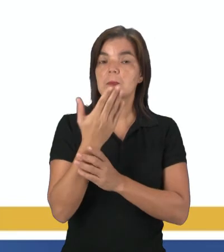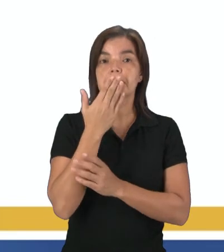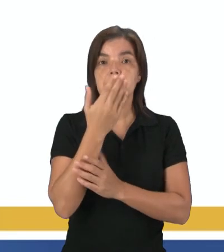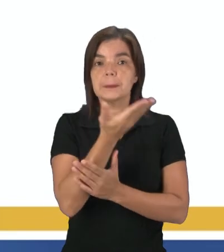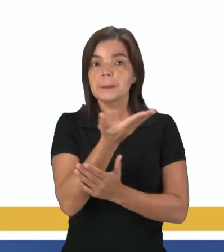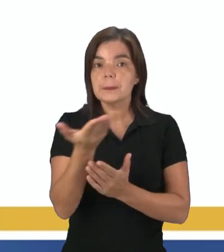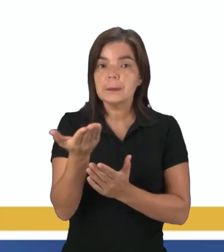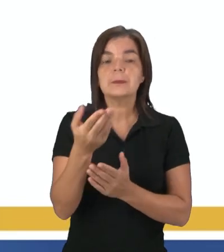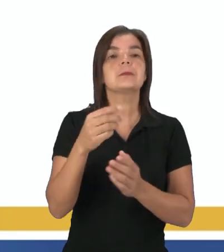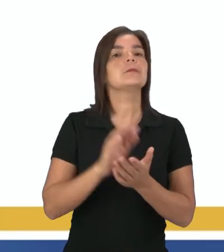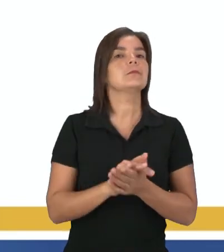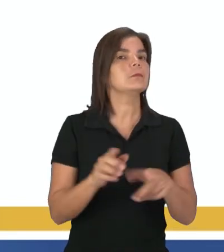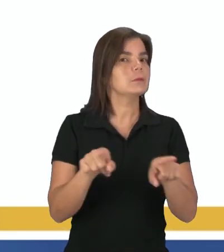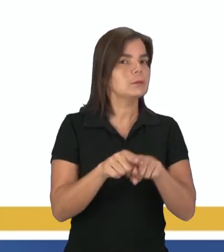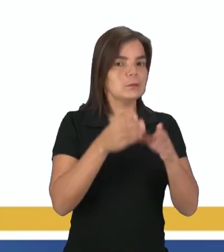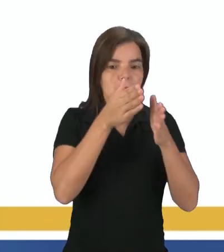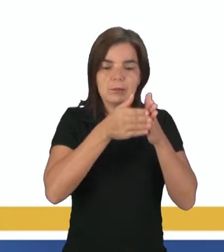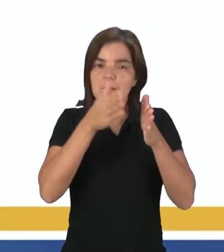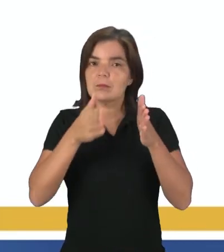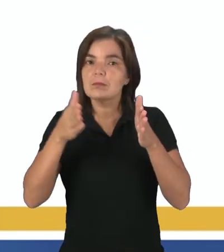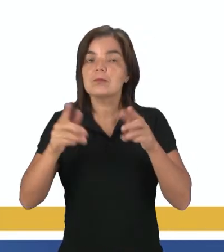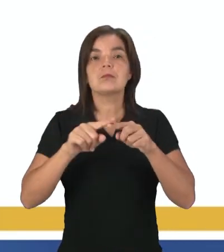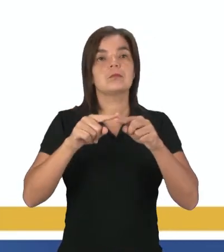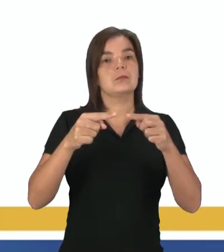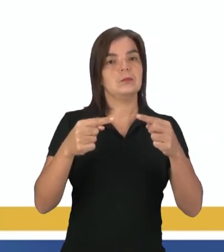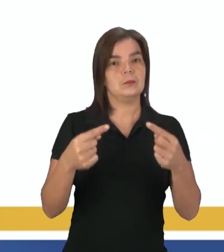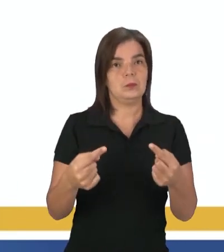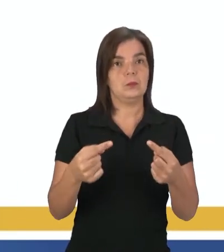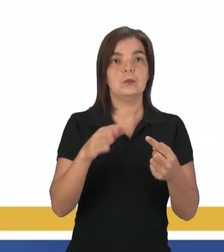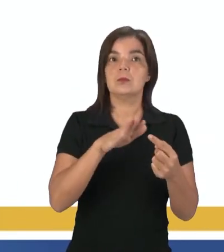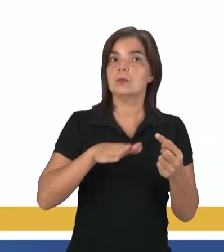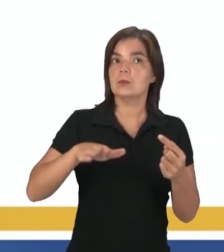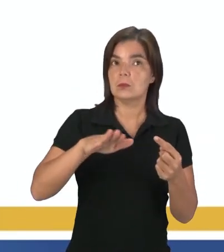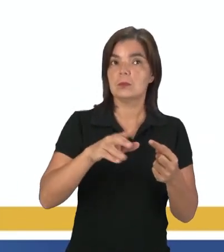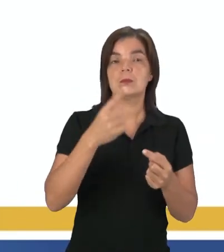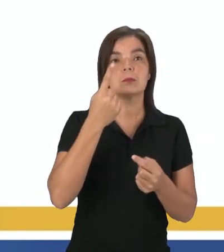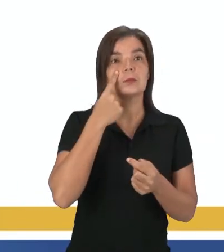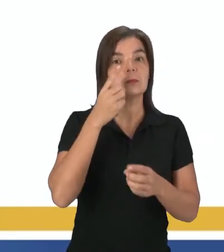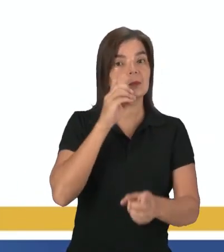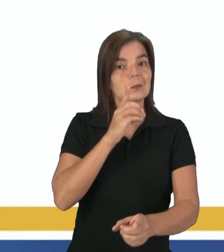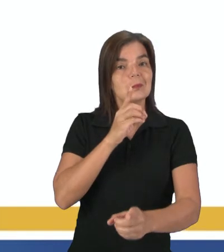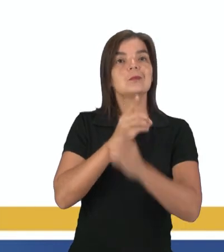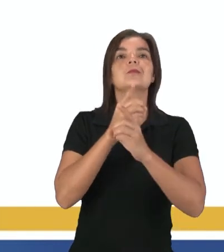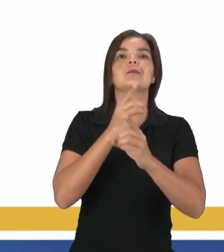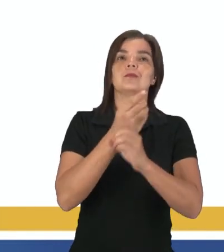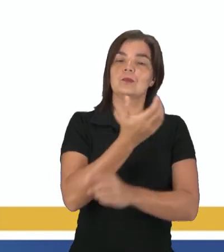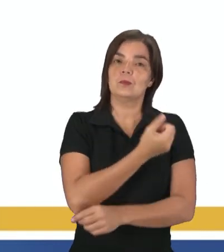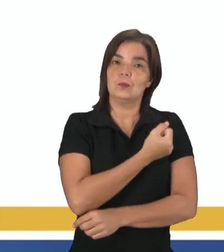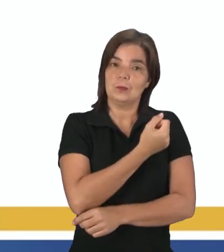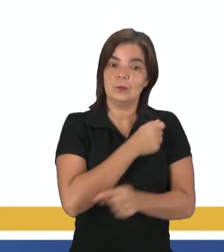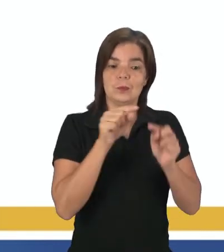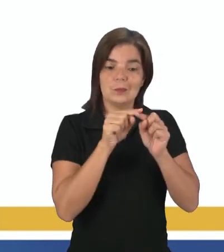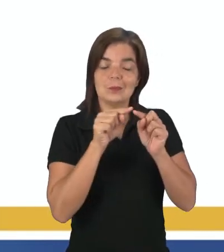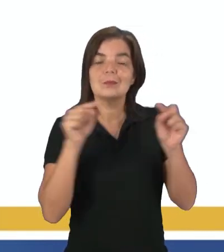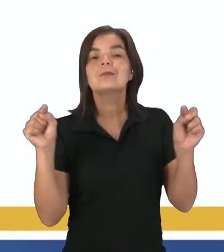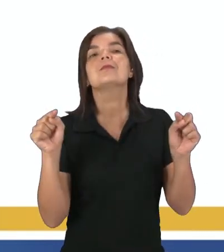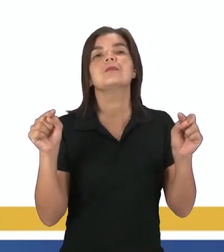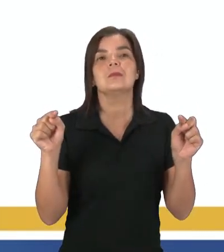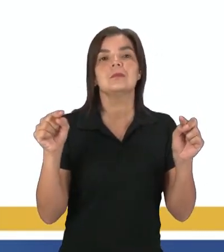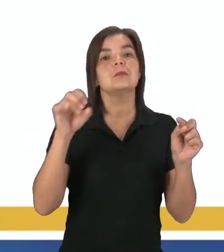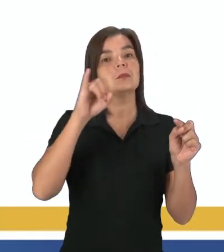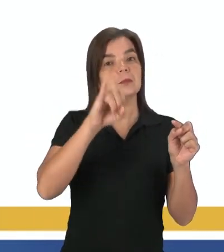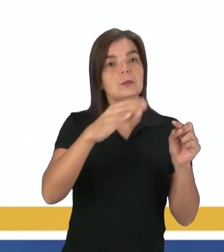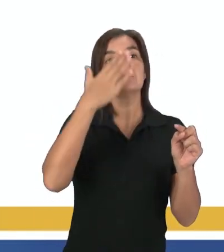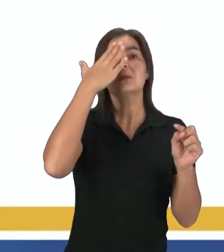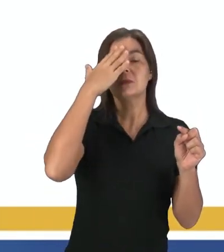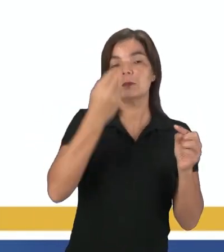pedir para você fazer essa divisão, né? Mas, na maioria das vezes, nós vamos pedir para você localizar um número na reta numérica. E se